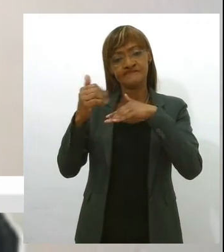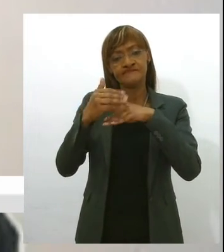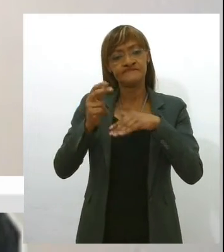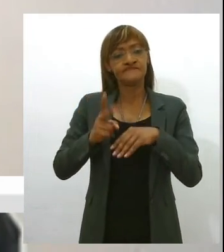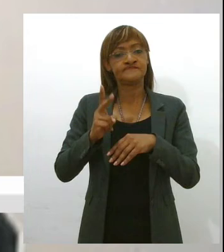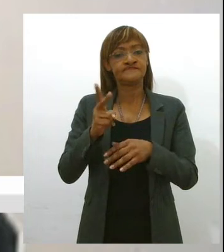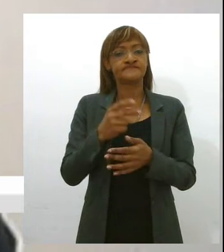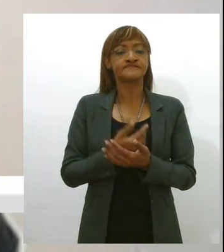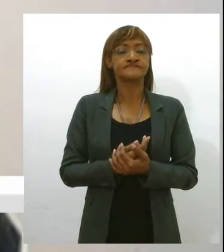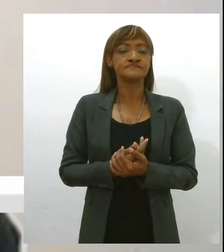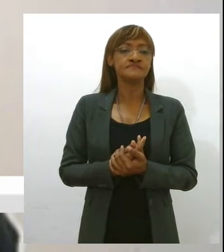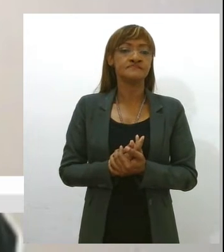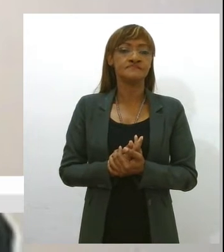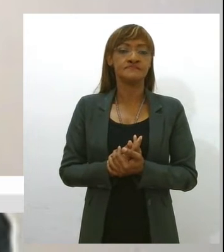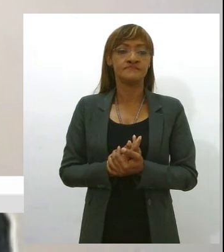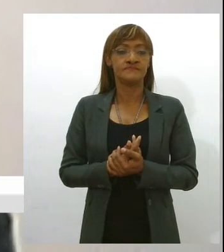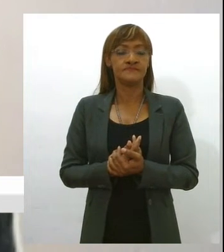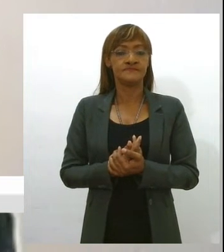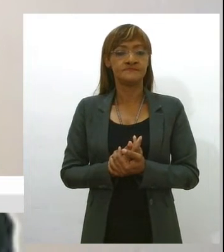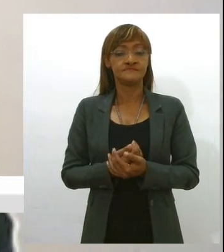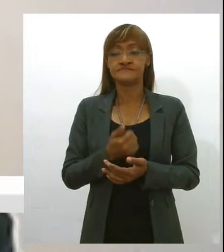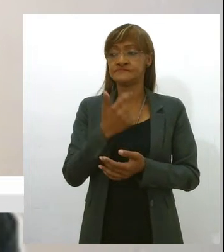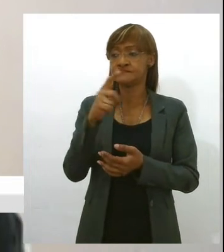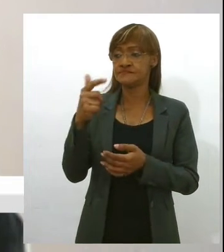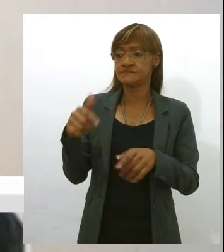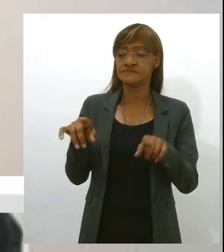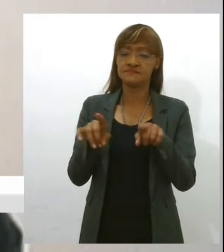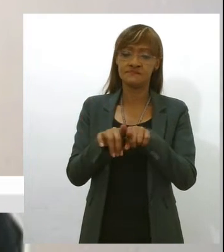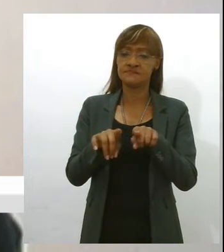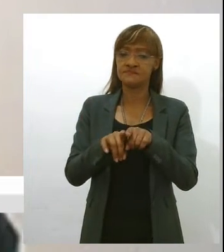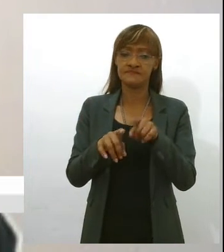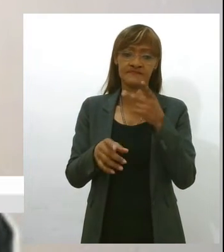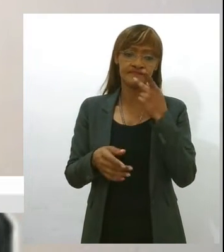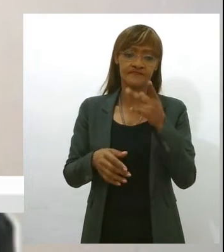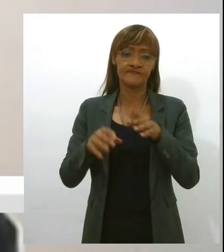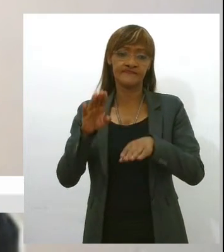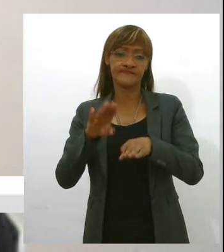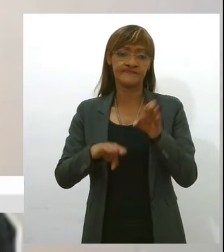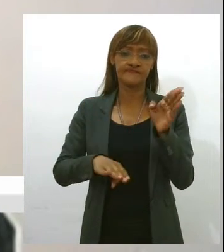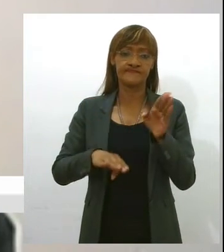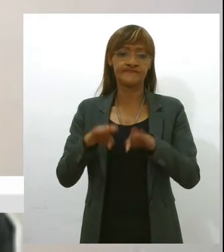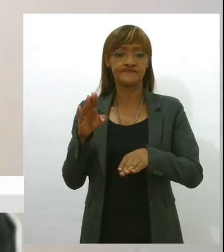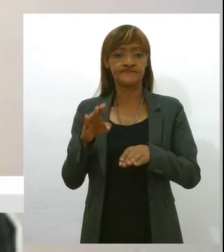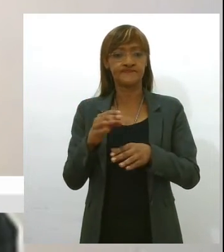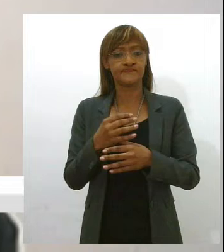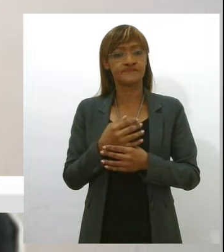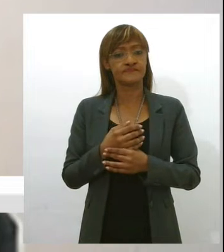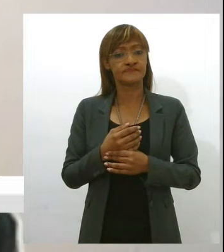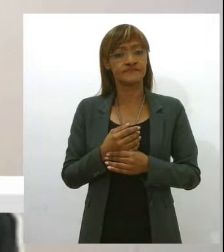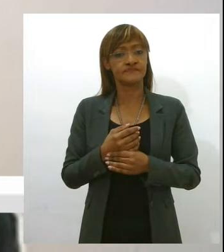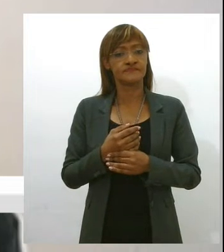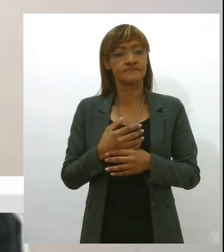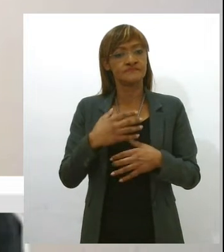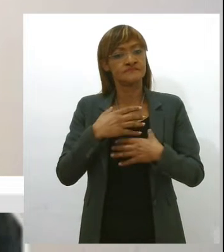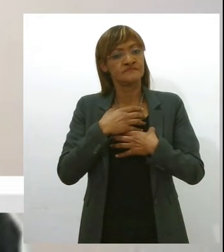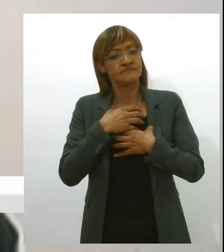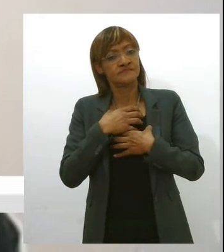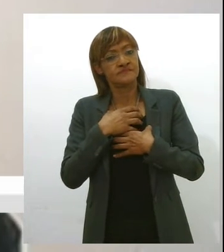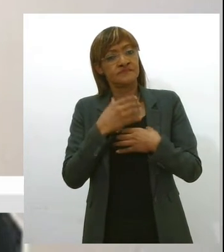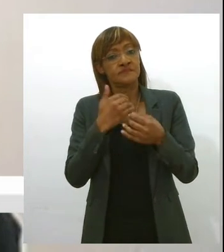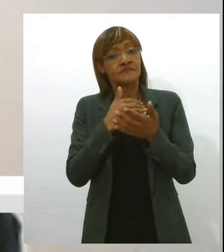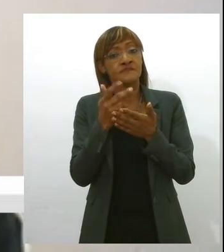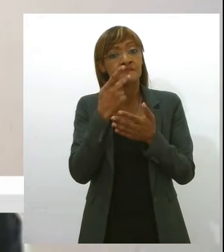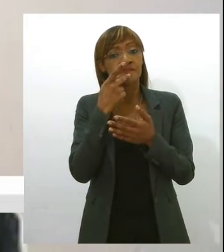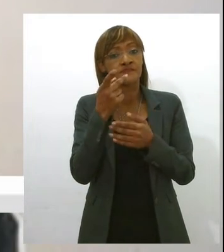né? E às vezes, assim, eu tenho até um certo receio quando a gente começa a falar disso, porque parece que a gente